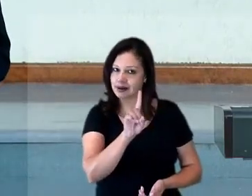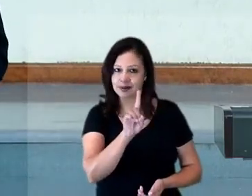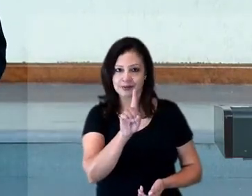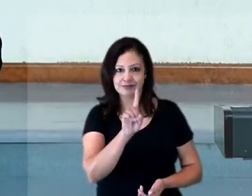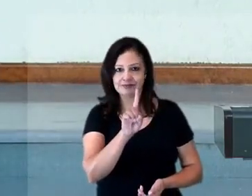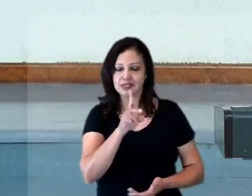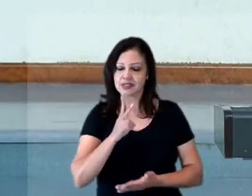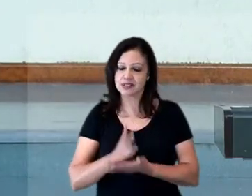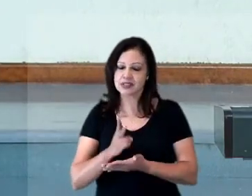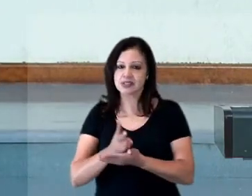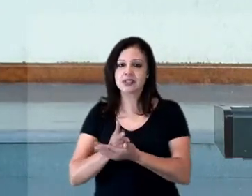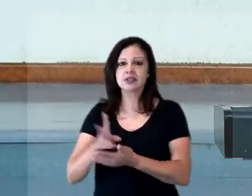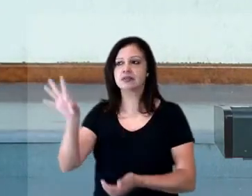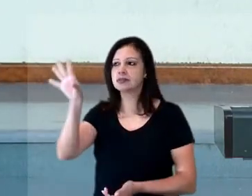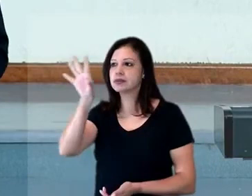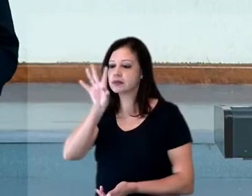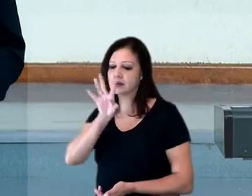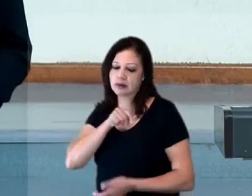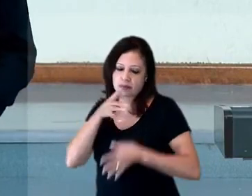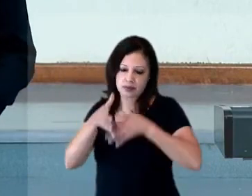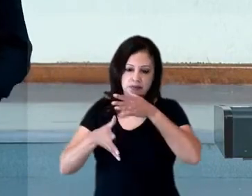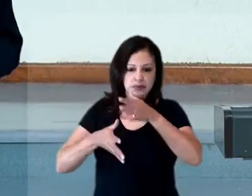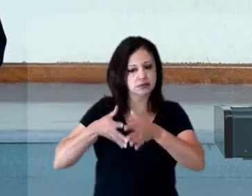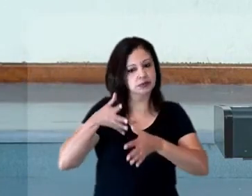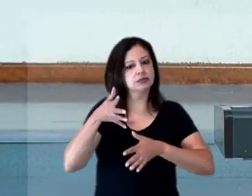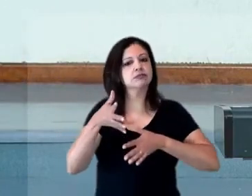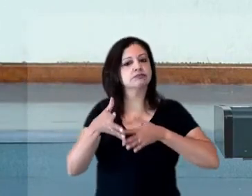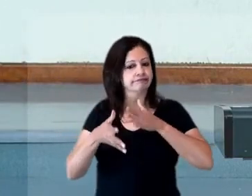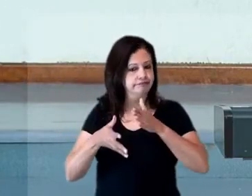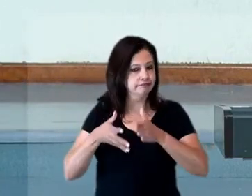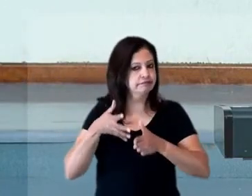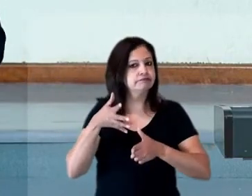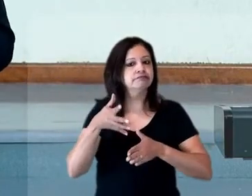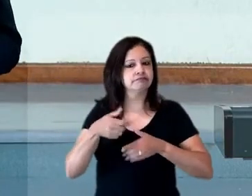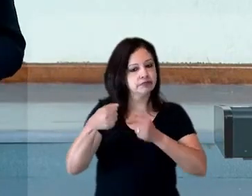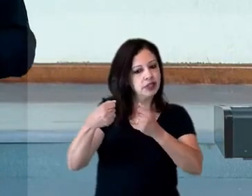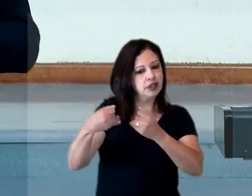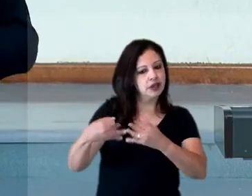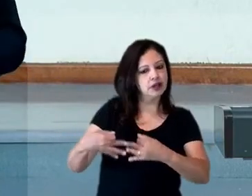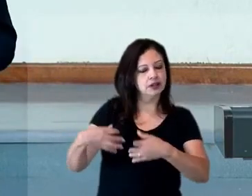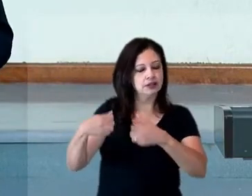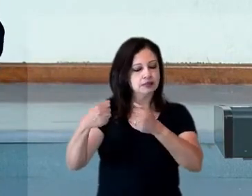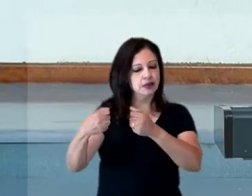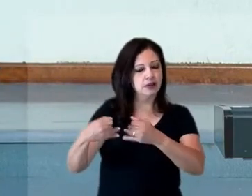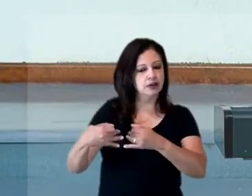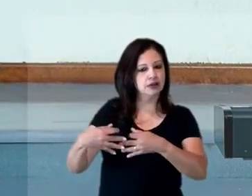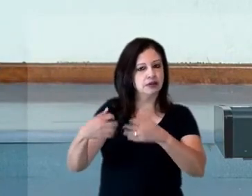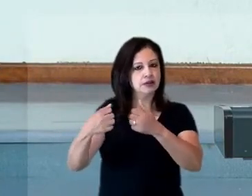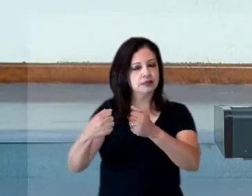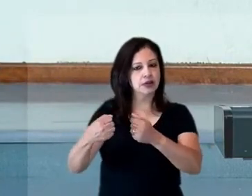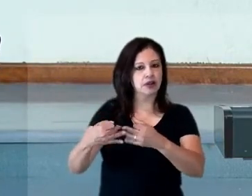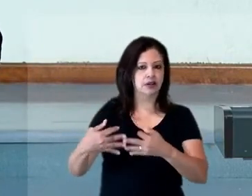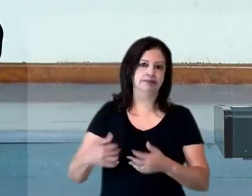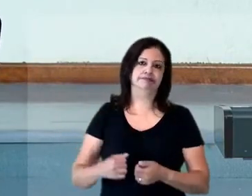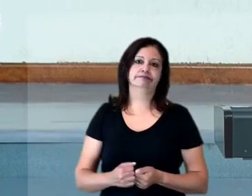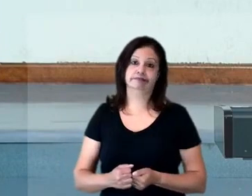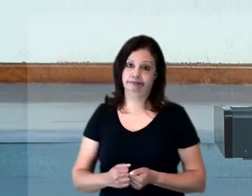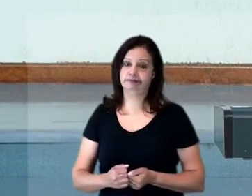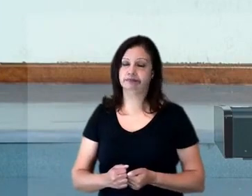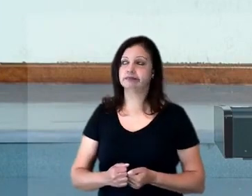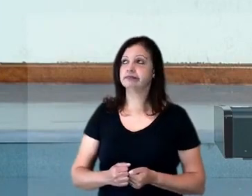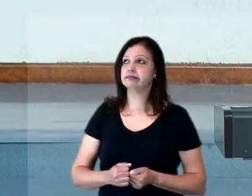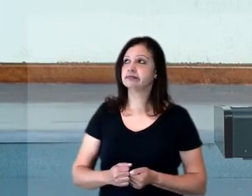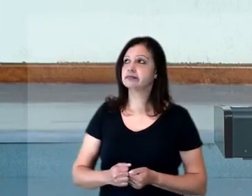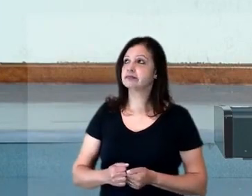sendo expressado através da sua vida. Um amor como o Senhor nos amou. Devemos